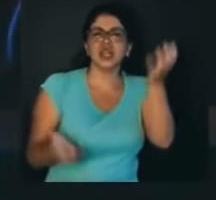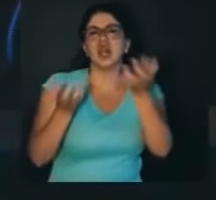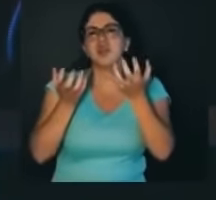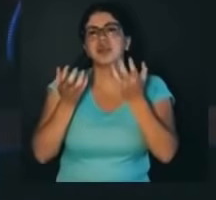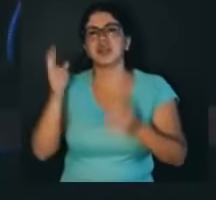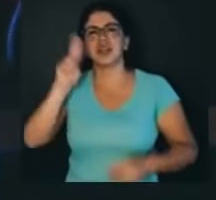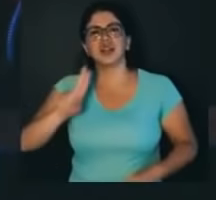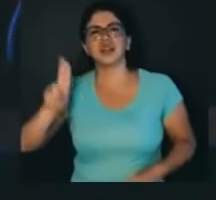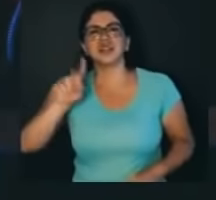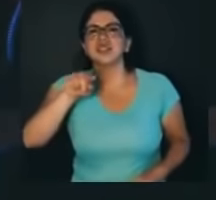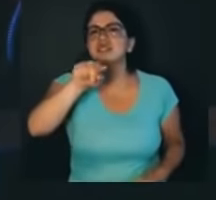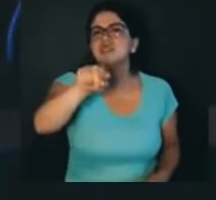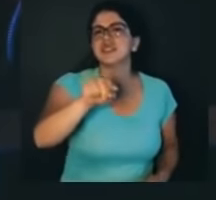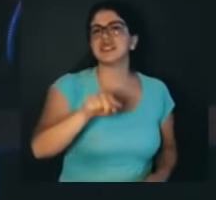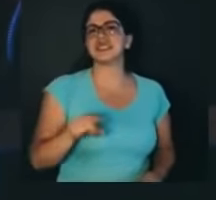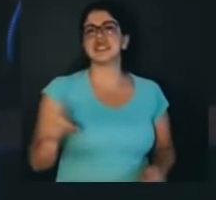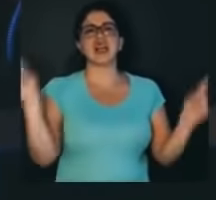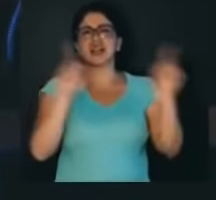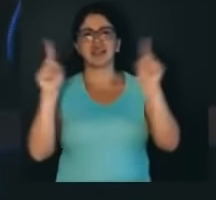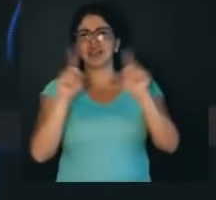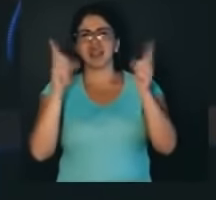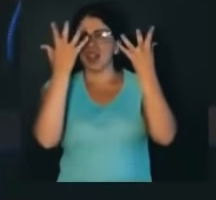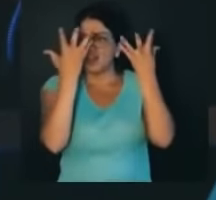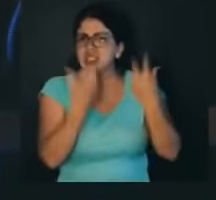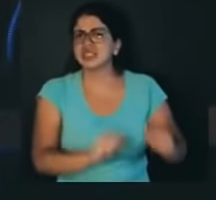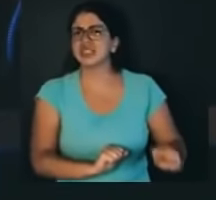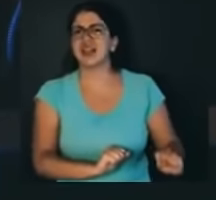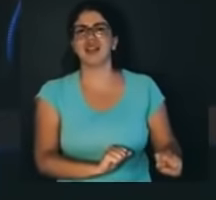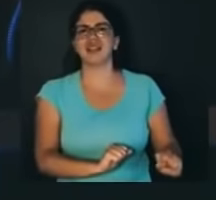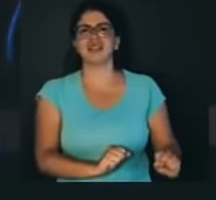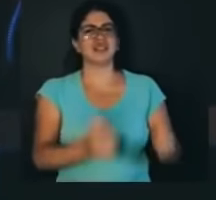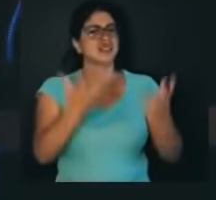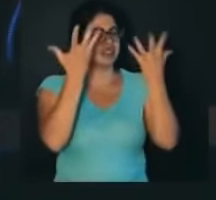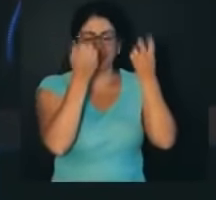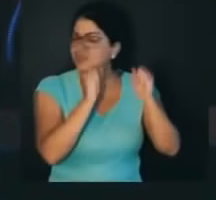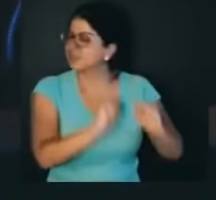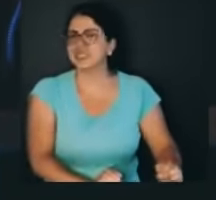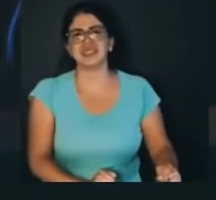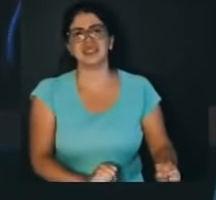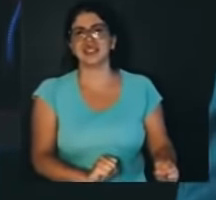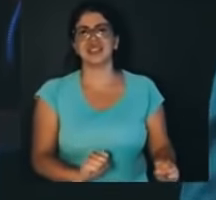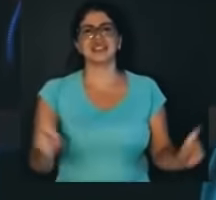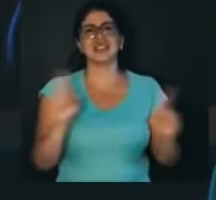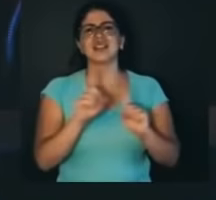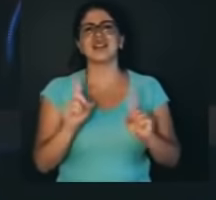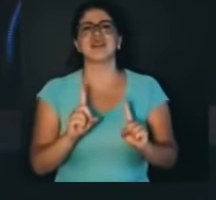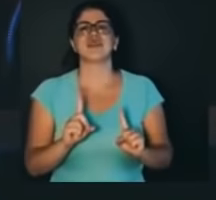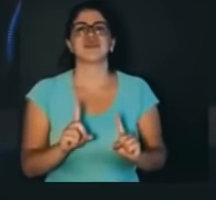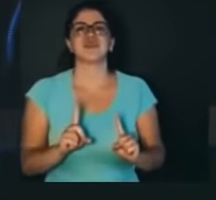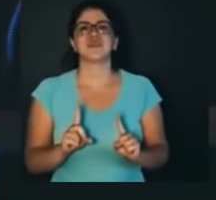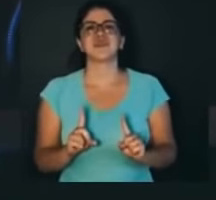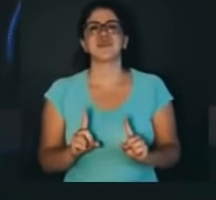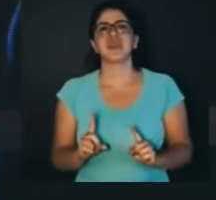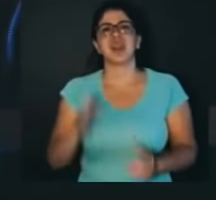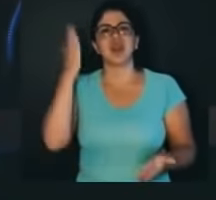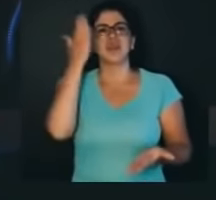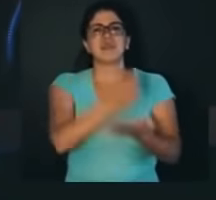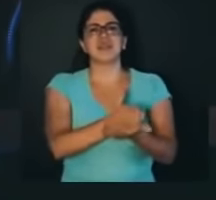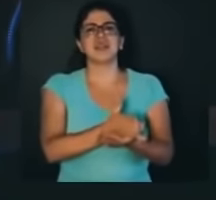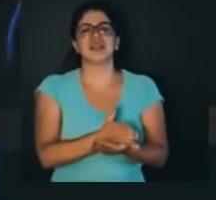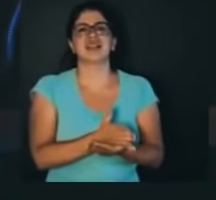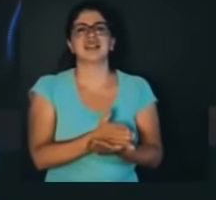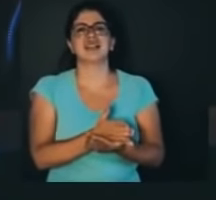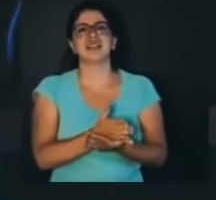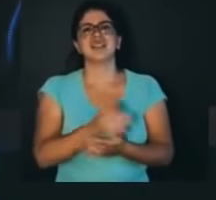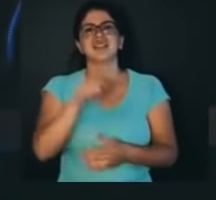pessoas. Não aceite que o diabo use você para limitar teu cônjuge. Não aceite que o diabo use você para limitar o